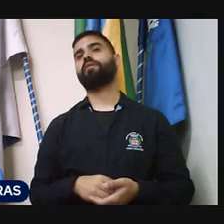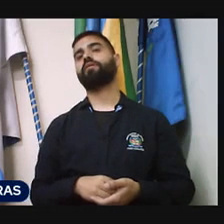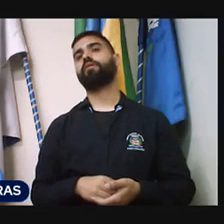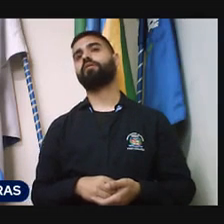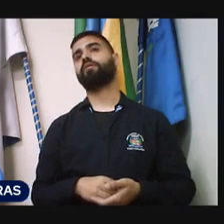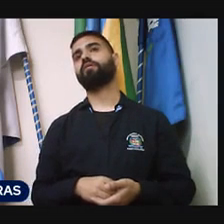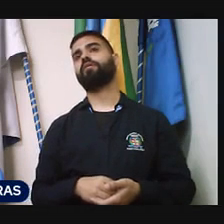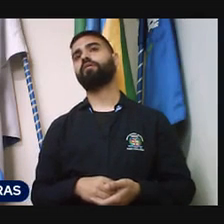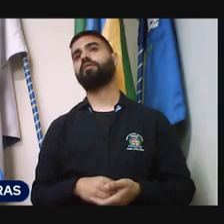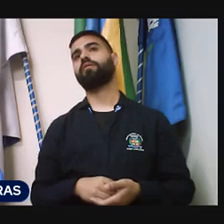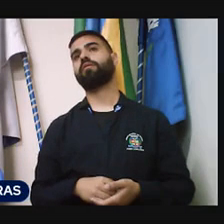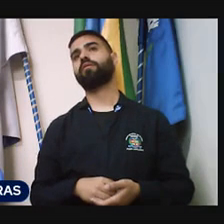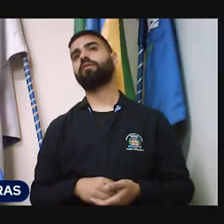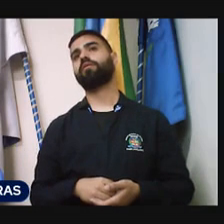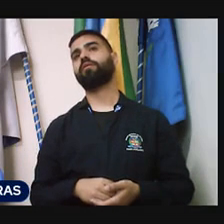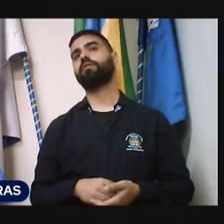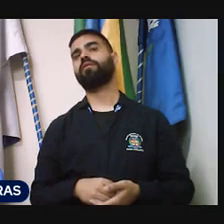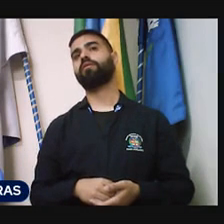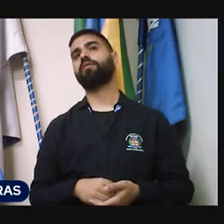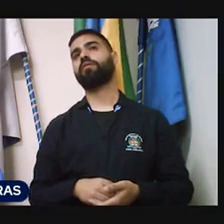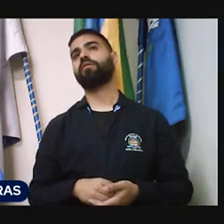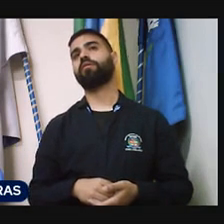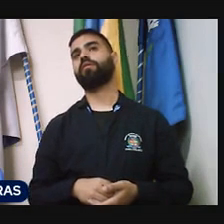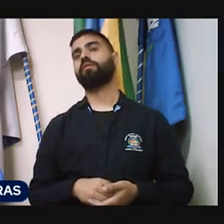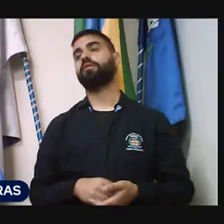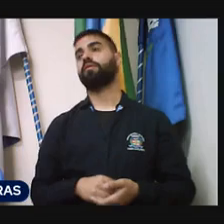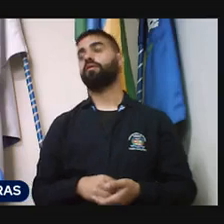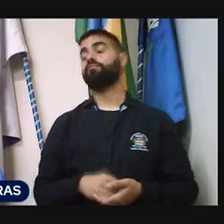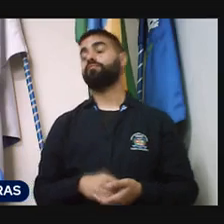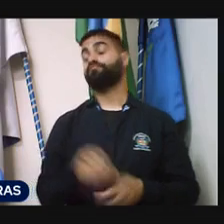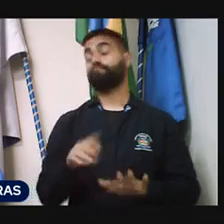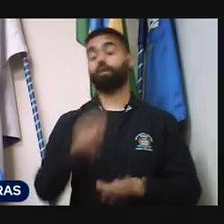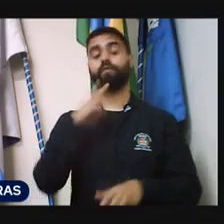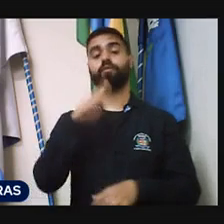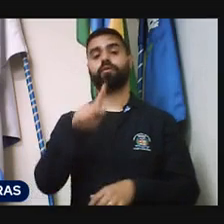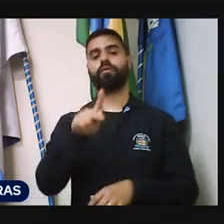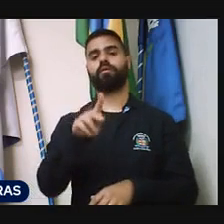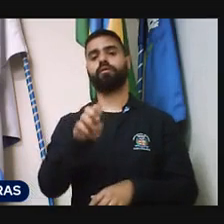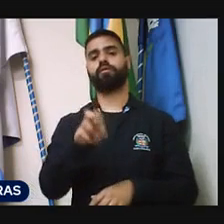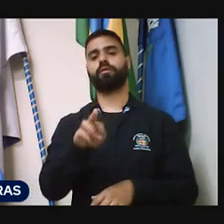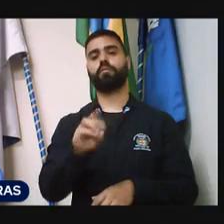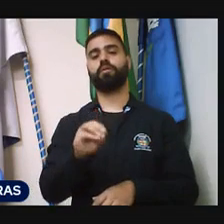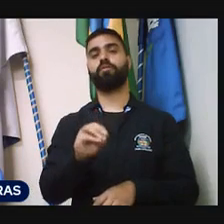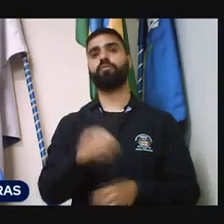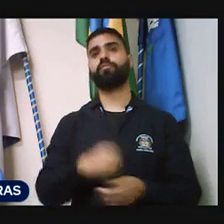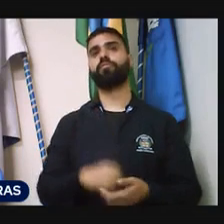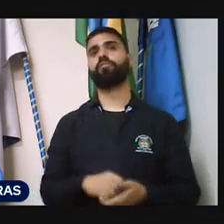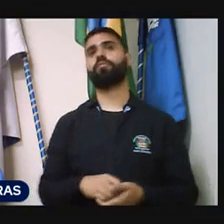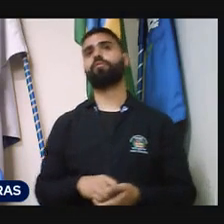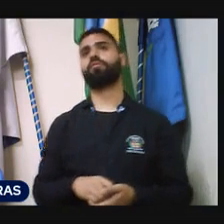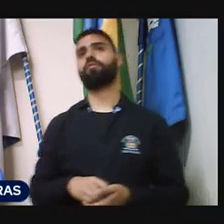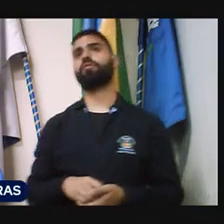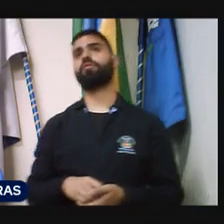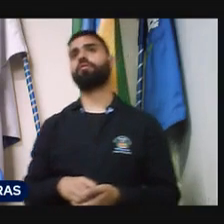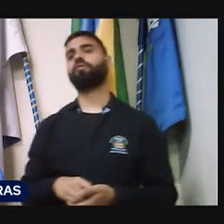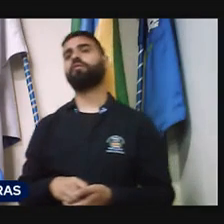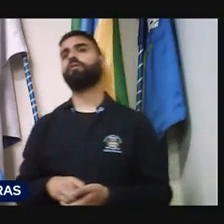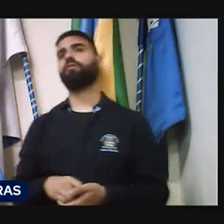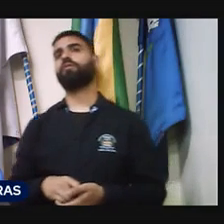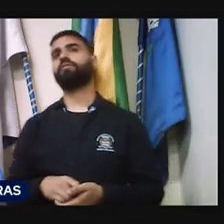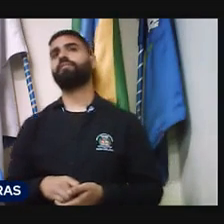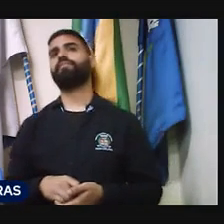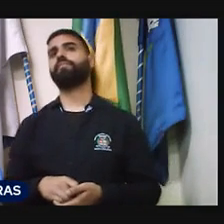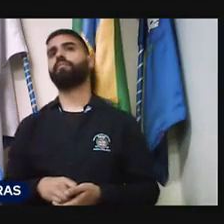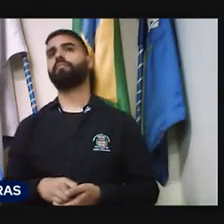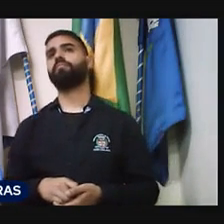Vereador pena presente só pela ordem só queria só presente é a gente fazer que o criar